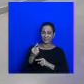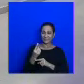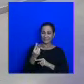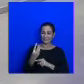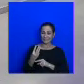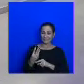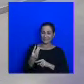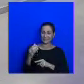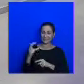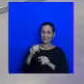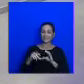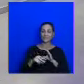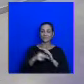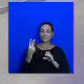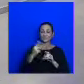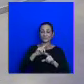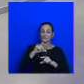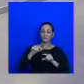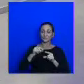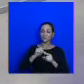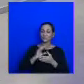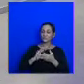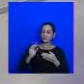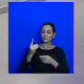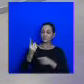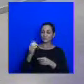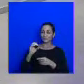6.142.309,13. E o segundo sorteio,